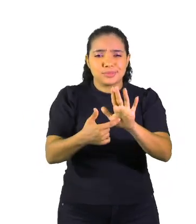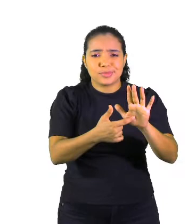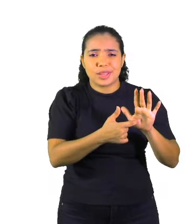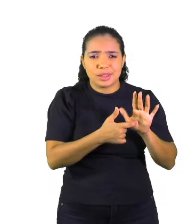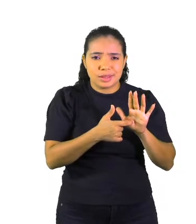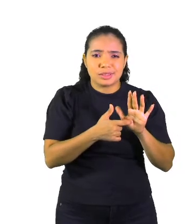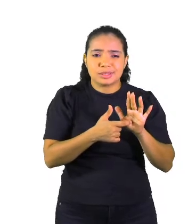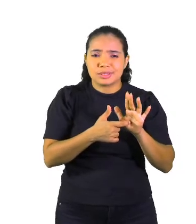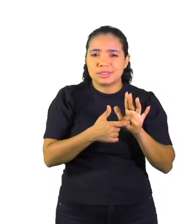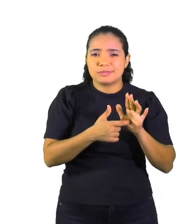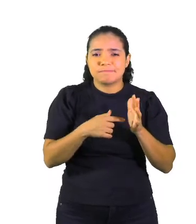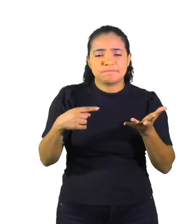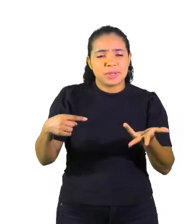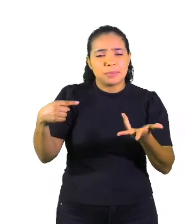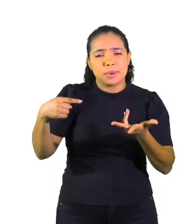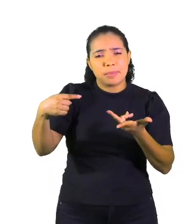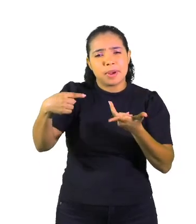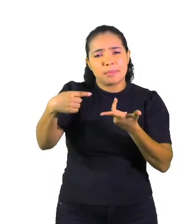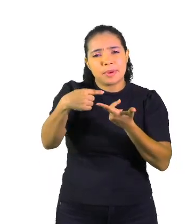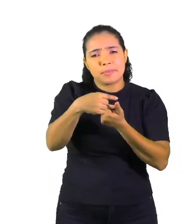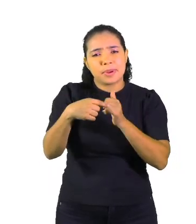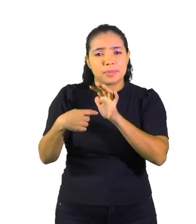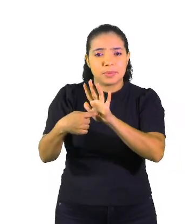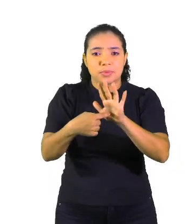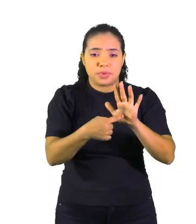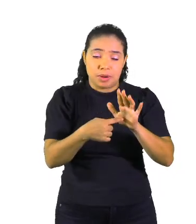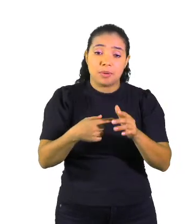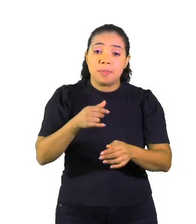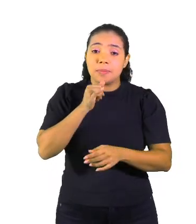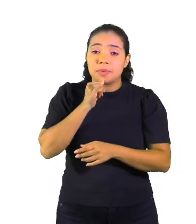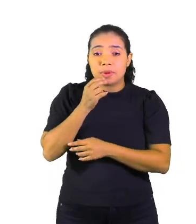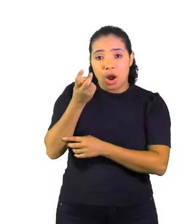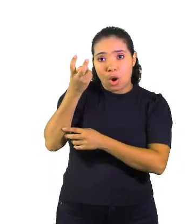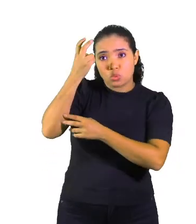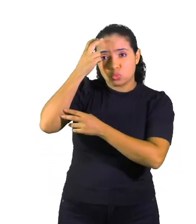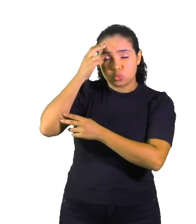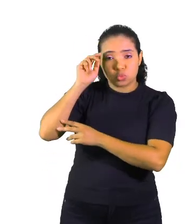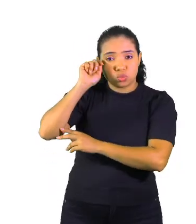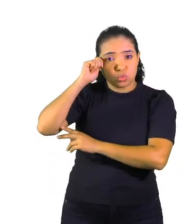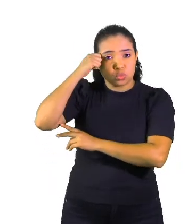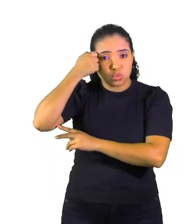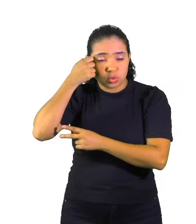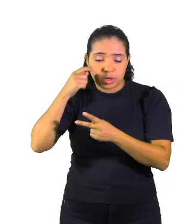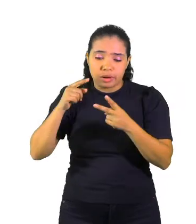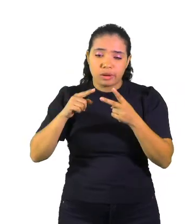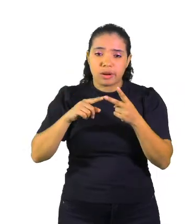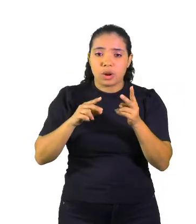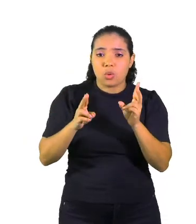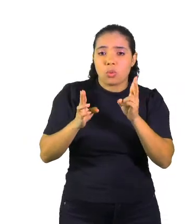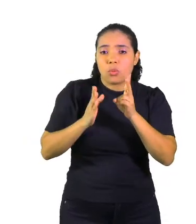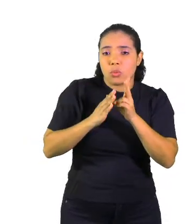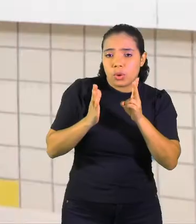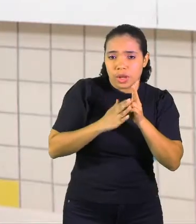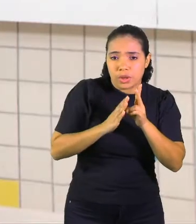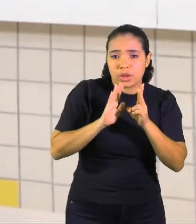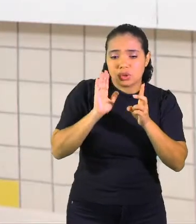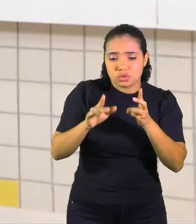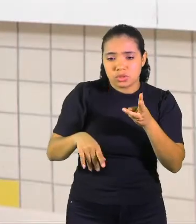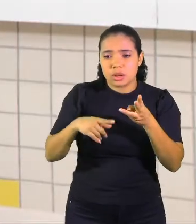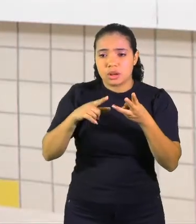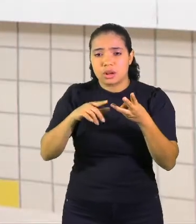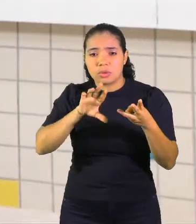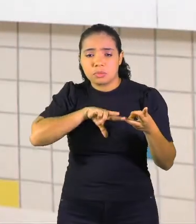múltiplos aspectos. Então, nós temos a cultura do negro que chegou, do índio que já estava aqui, que